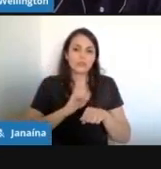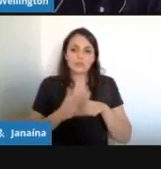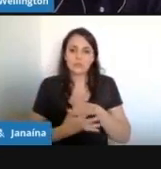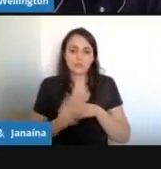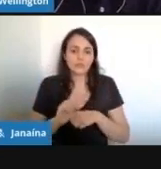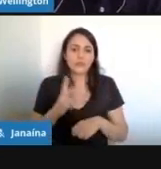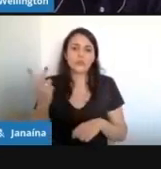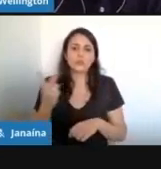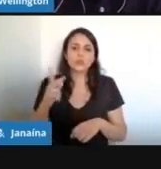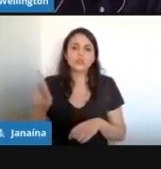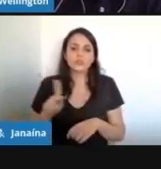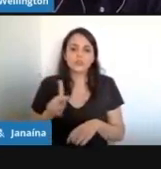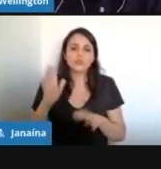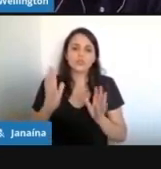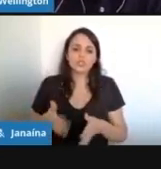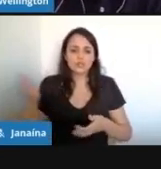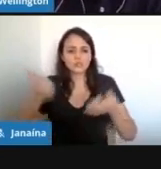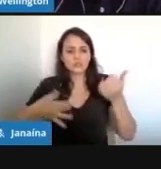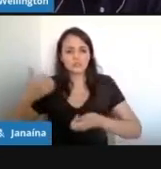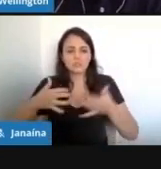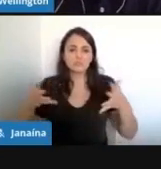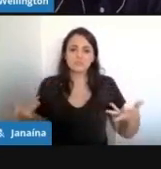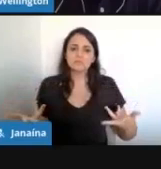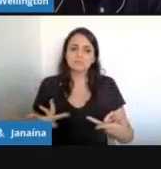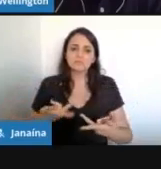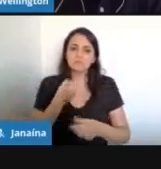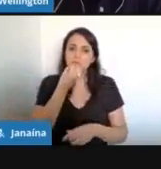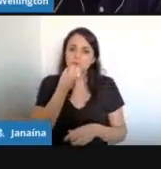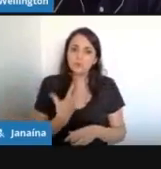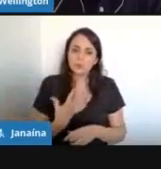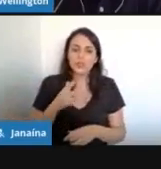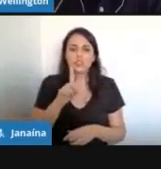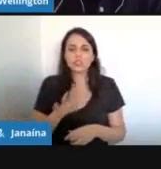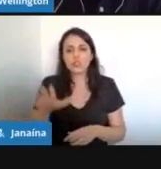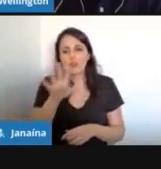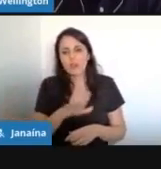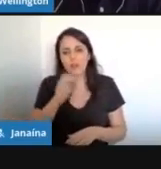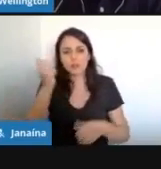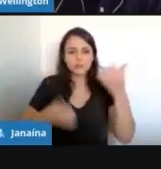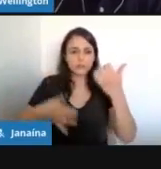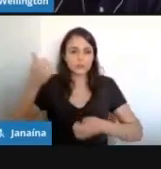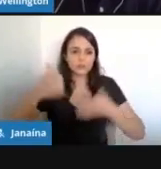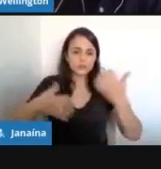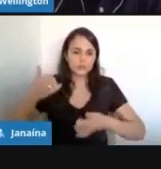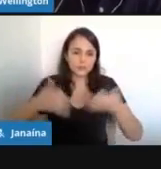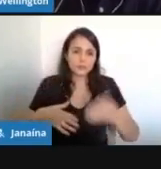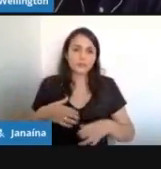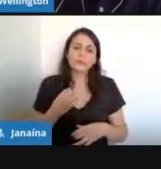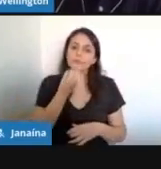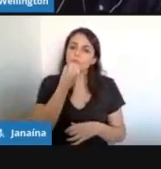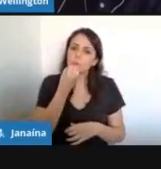apresentaram muito bem, deram todo o panorama bem geral, inclusive uma